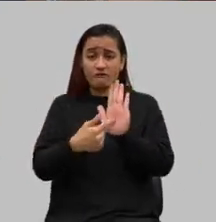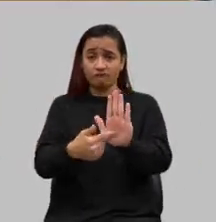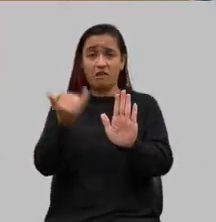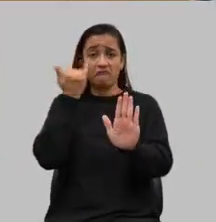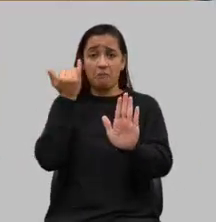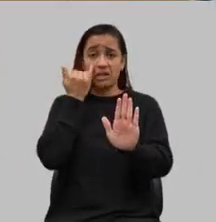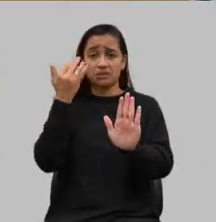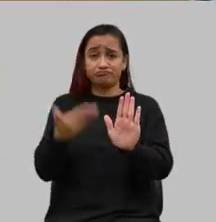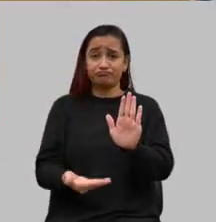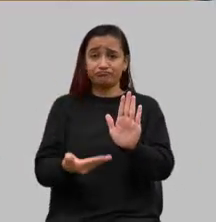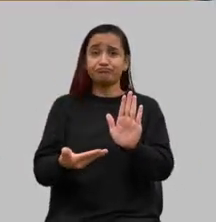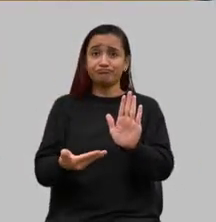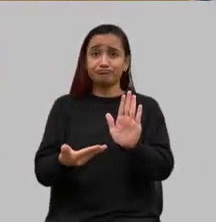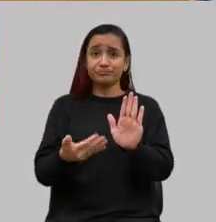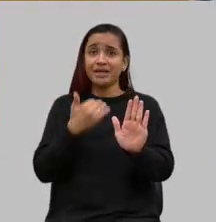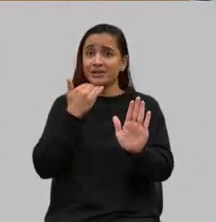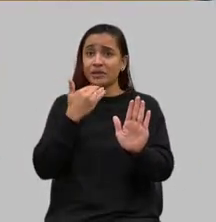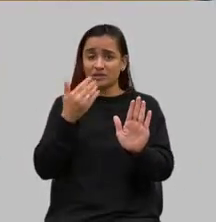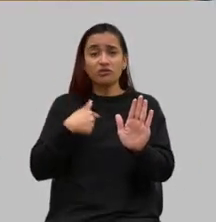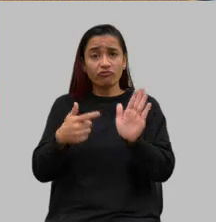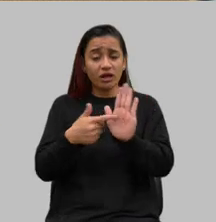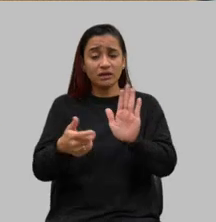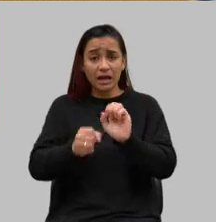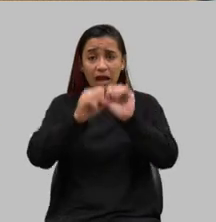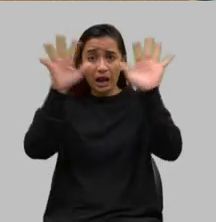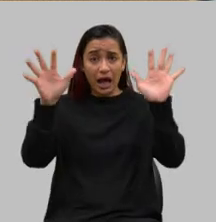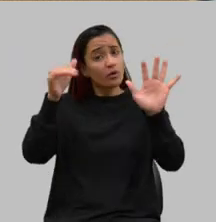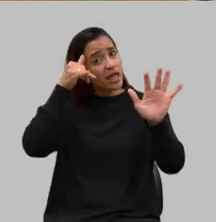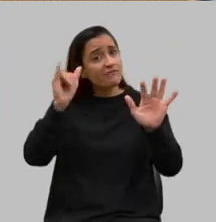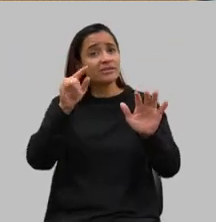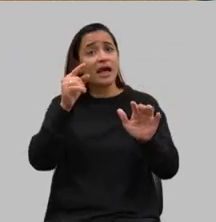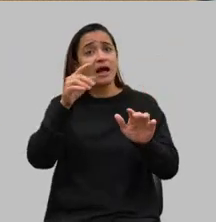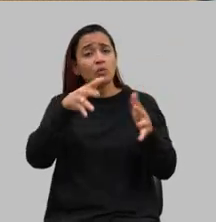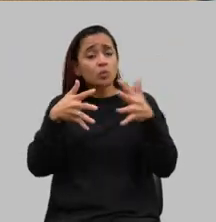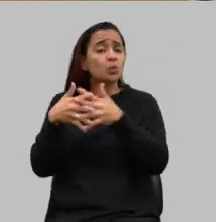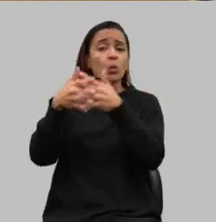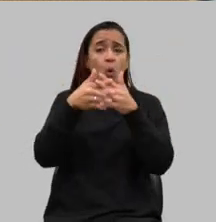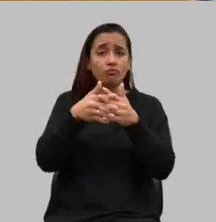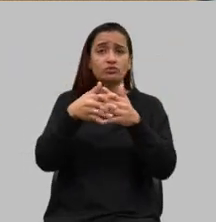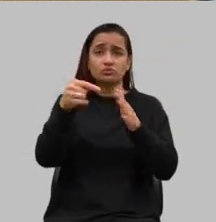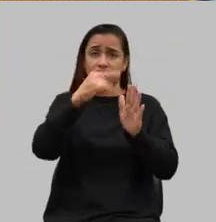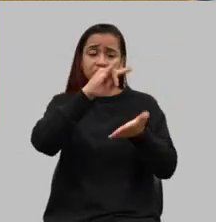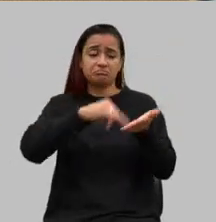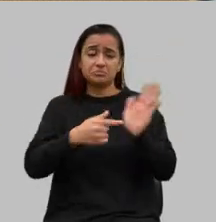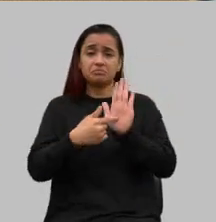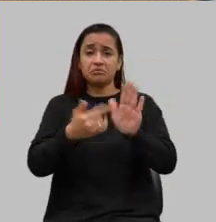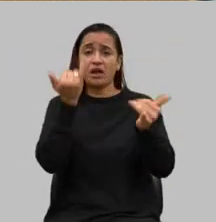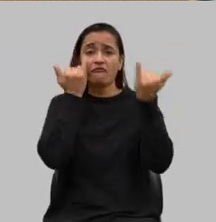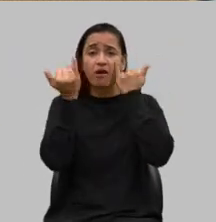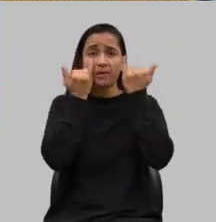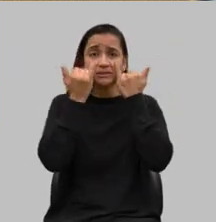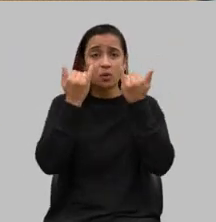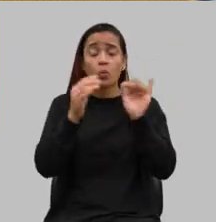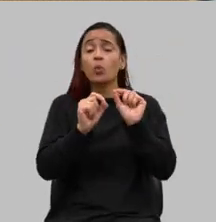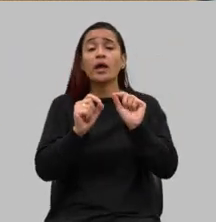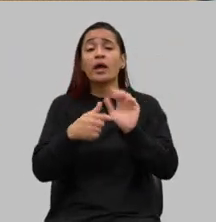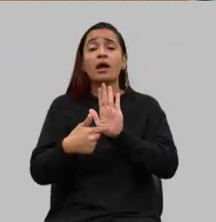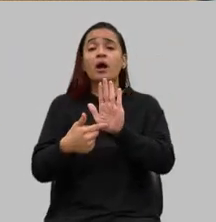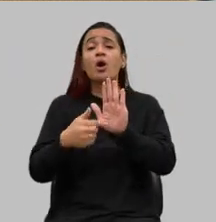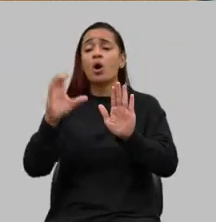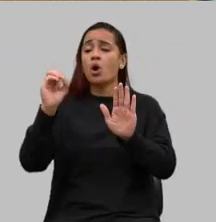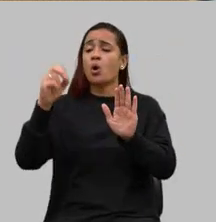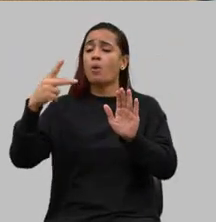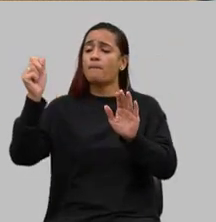por generalistas né não tá aqui ó a a o parecer único da Copan com com os nomes da